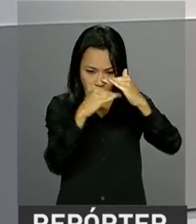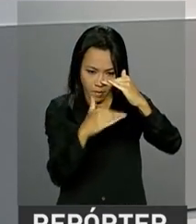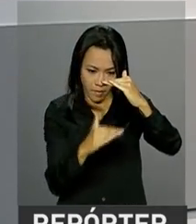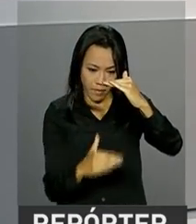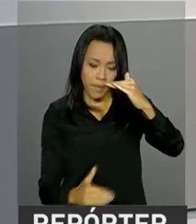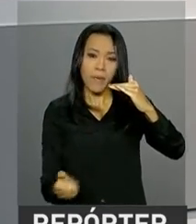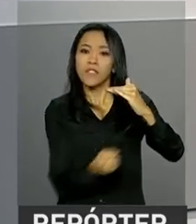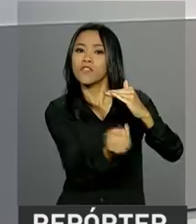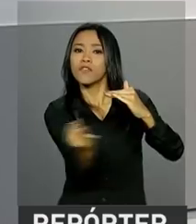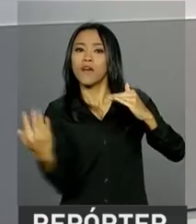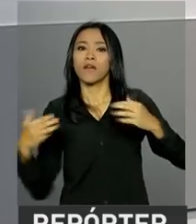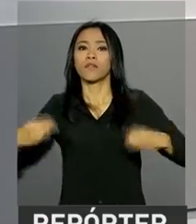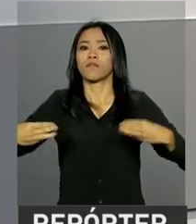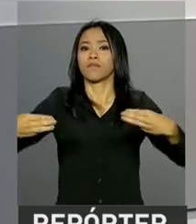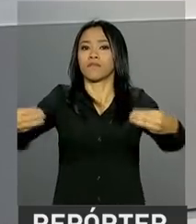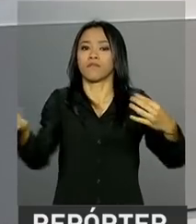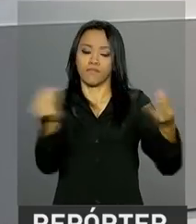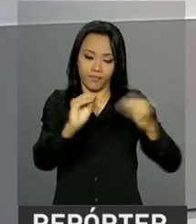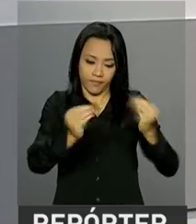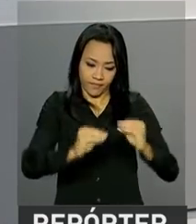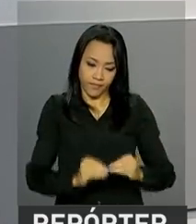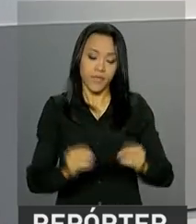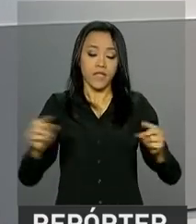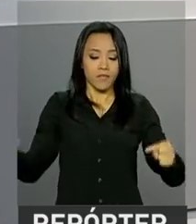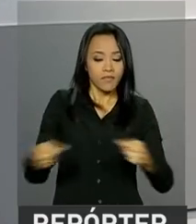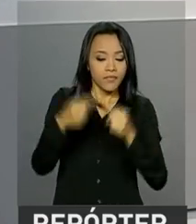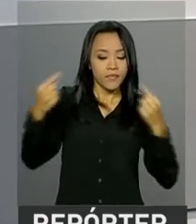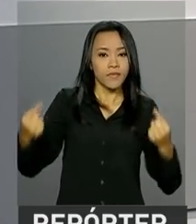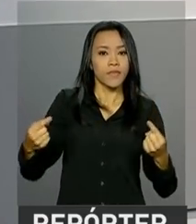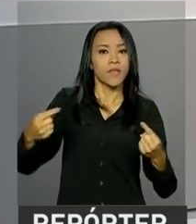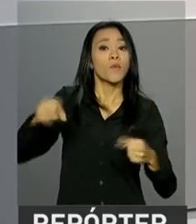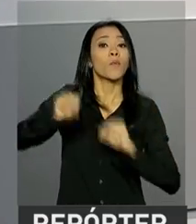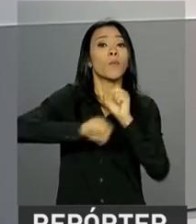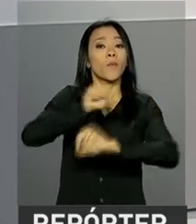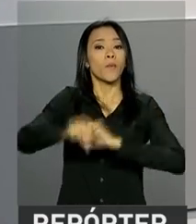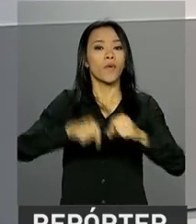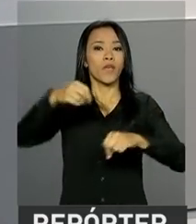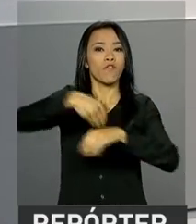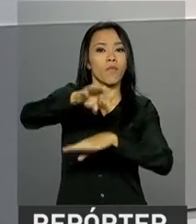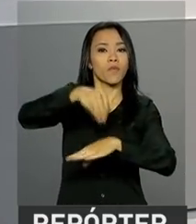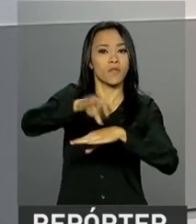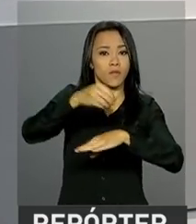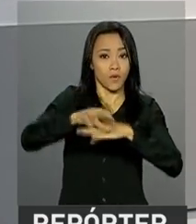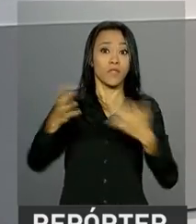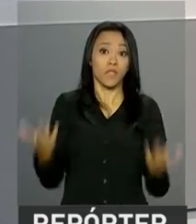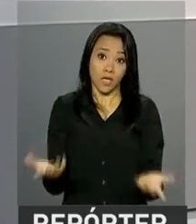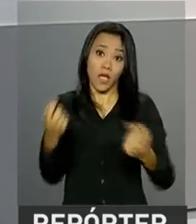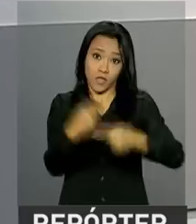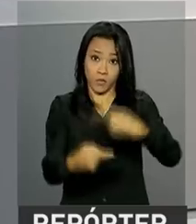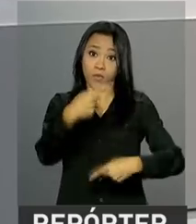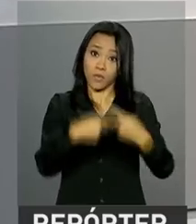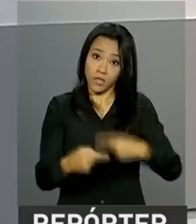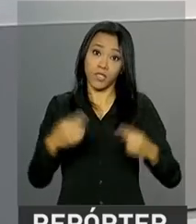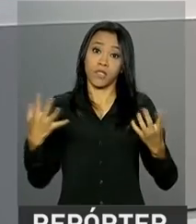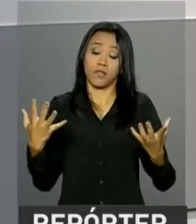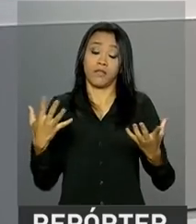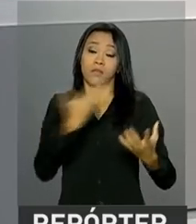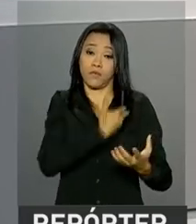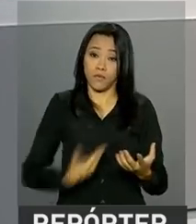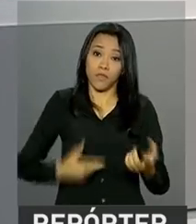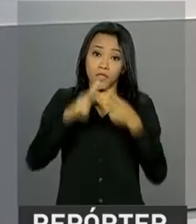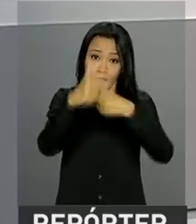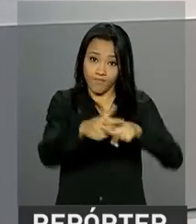portal vai integrar os sistemas cruzando dados informações e vai permitir que as políticas públicas sejam aprimorados